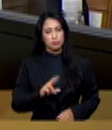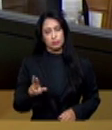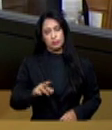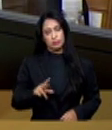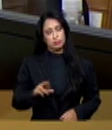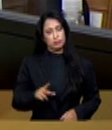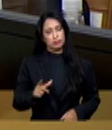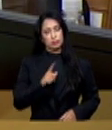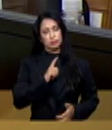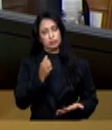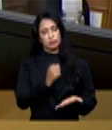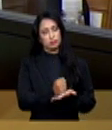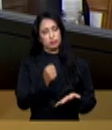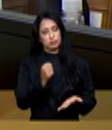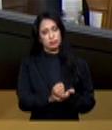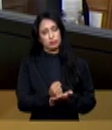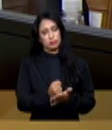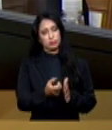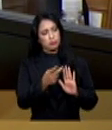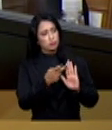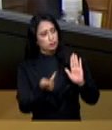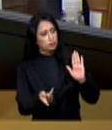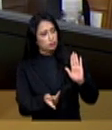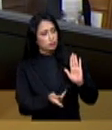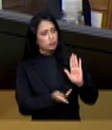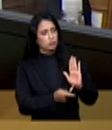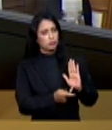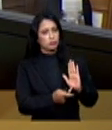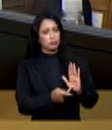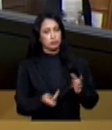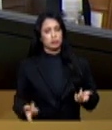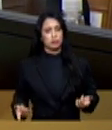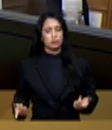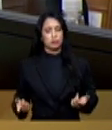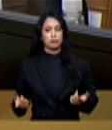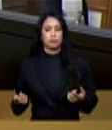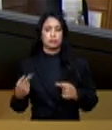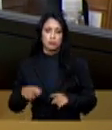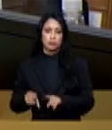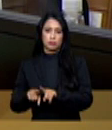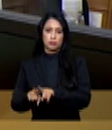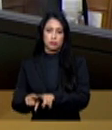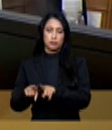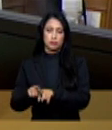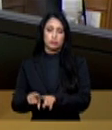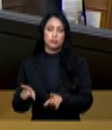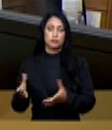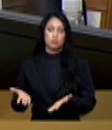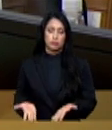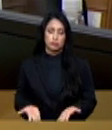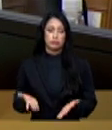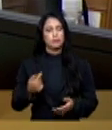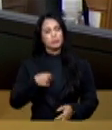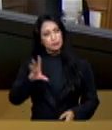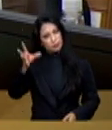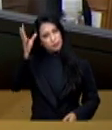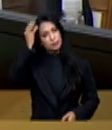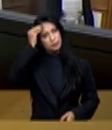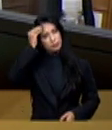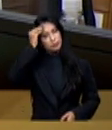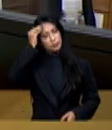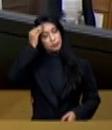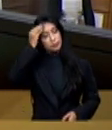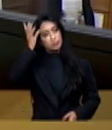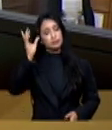aplicando aos contratos de programa de vindos de convênio ou consórcio esse raciocínio